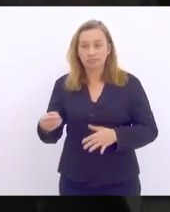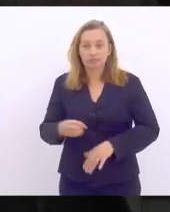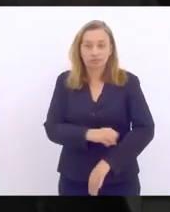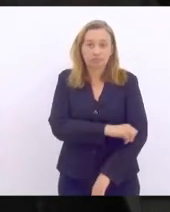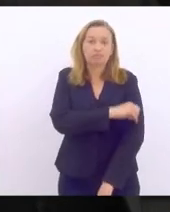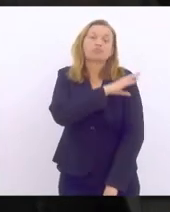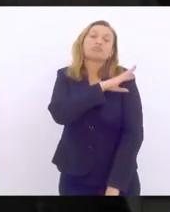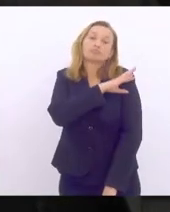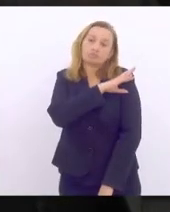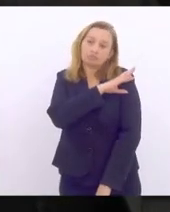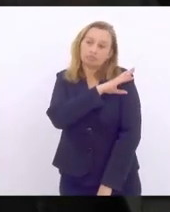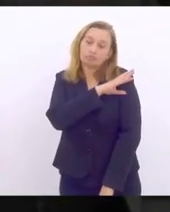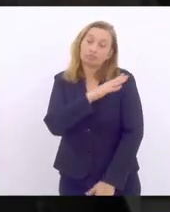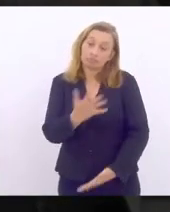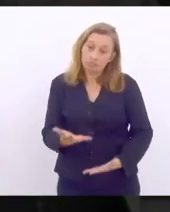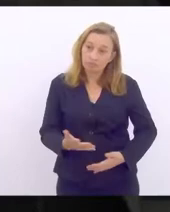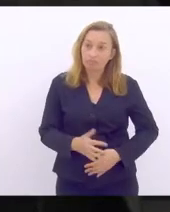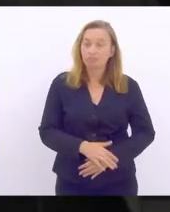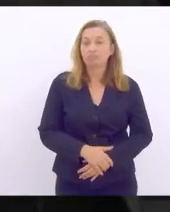vindouras